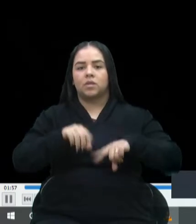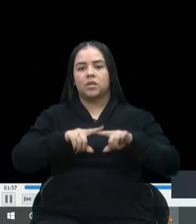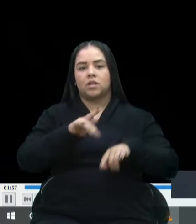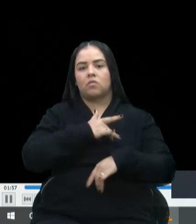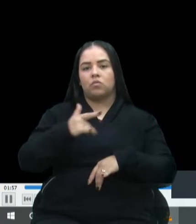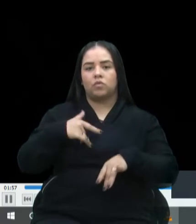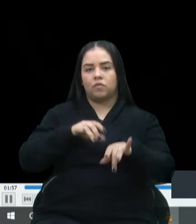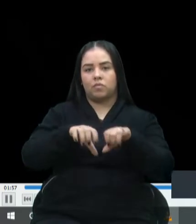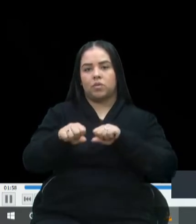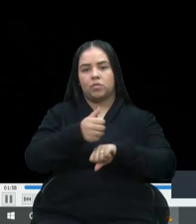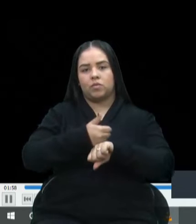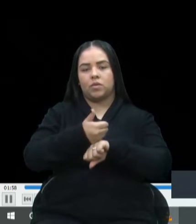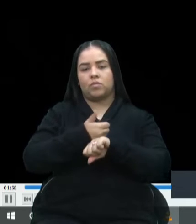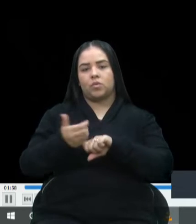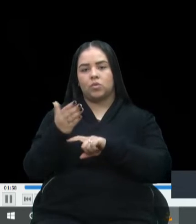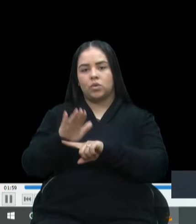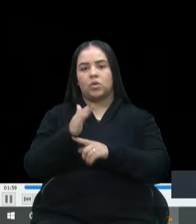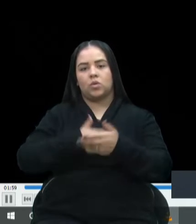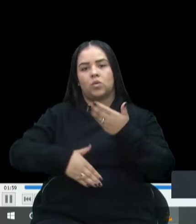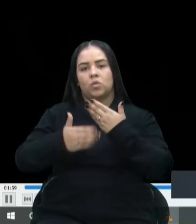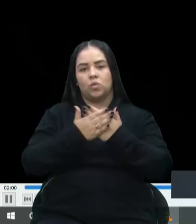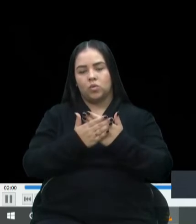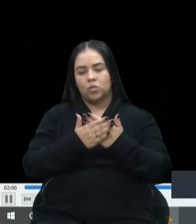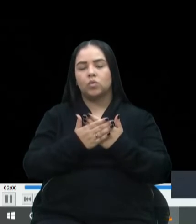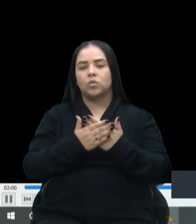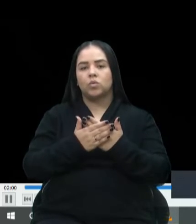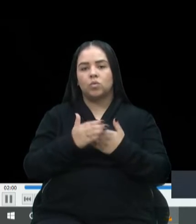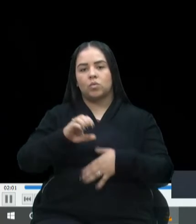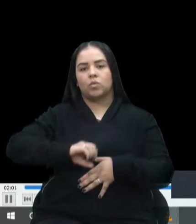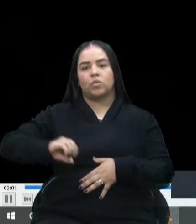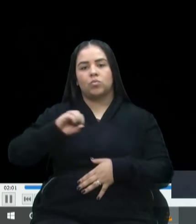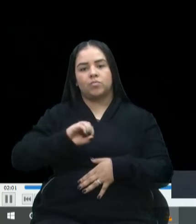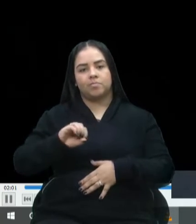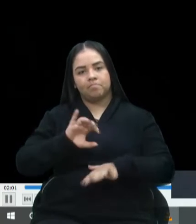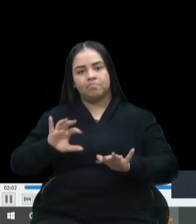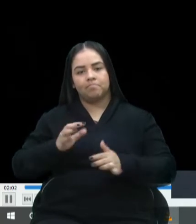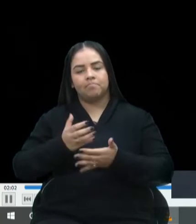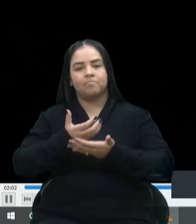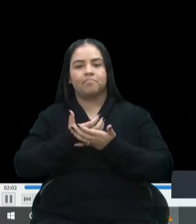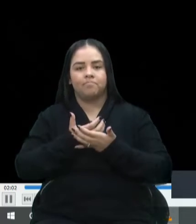para atender a todos com excelência e calor humano.